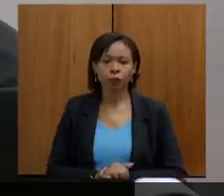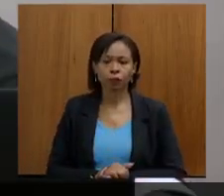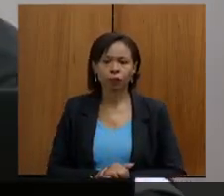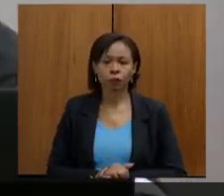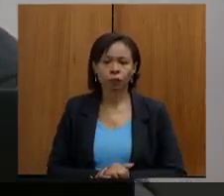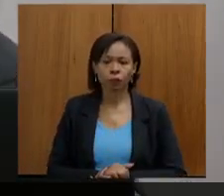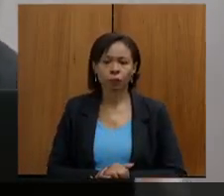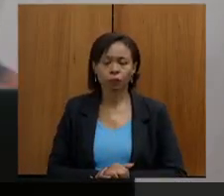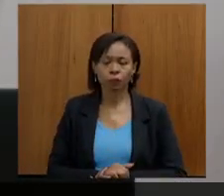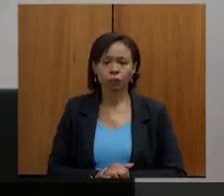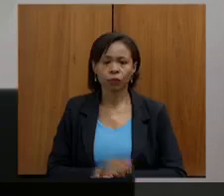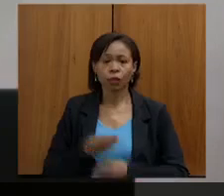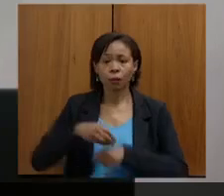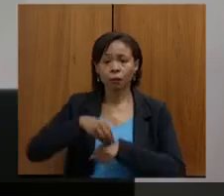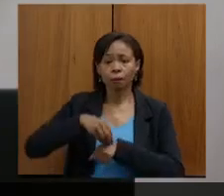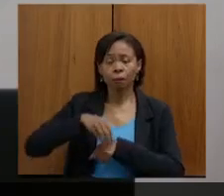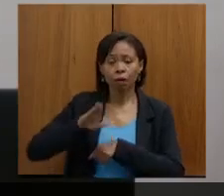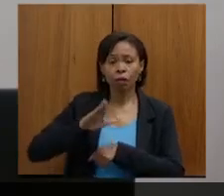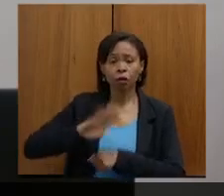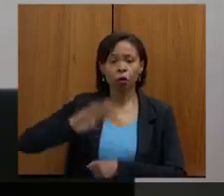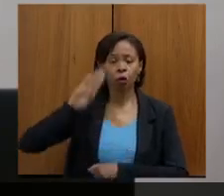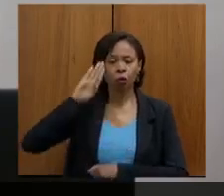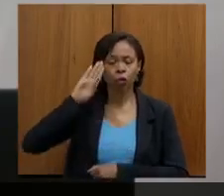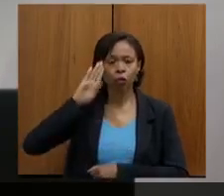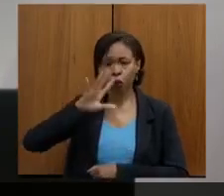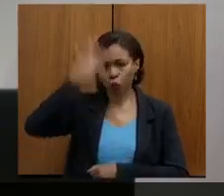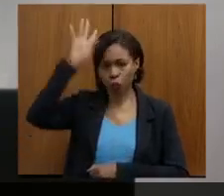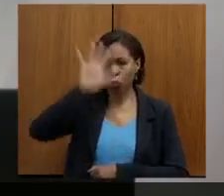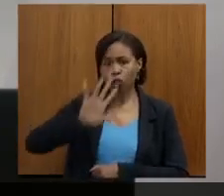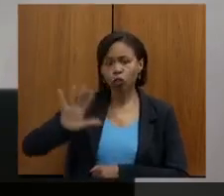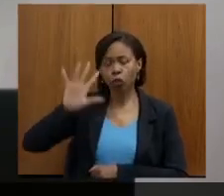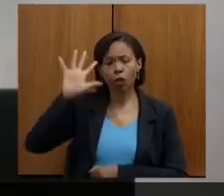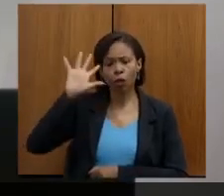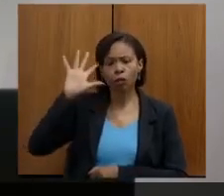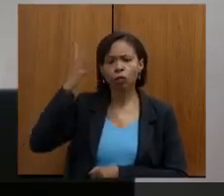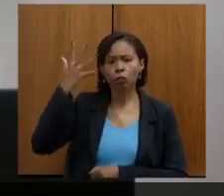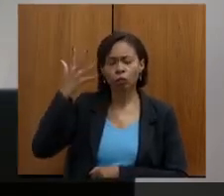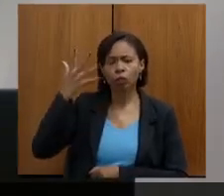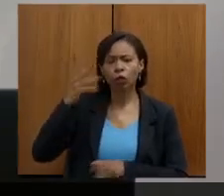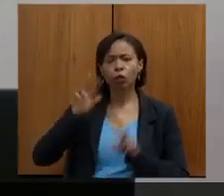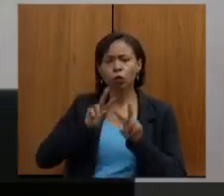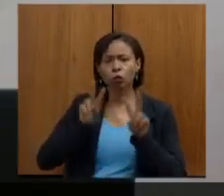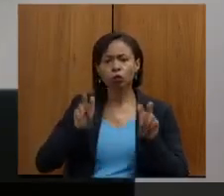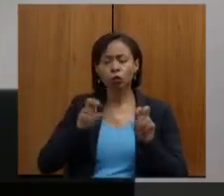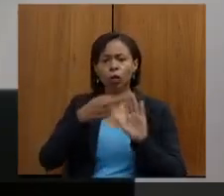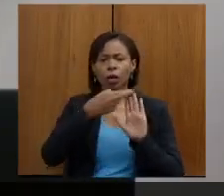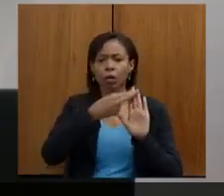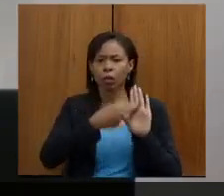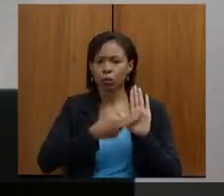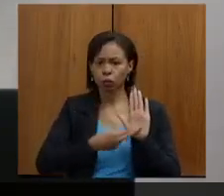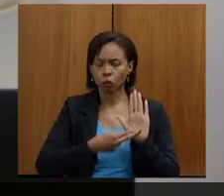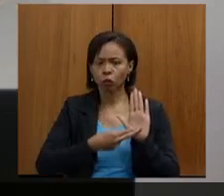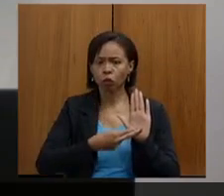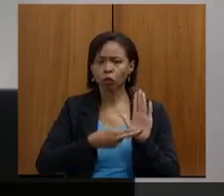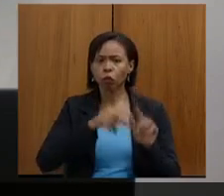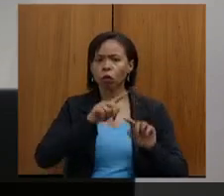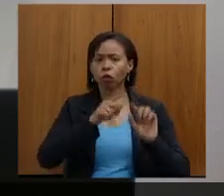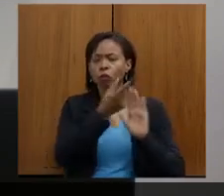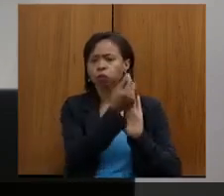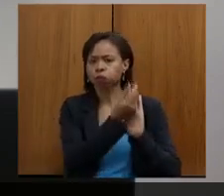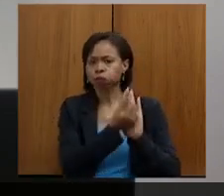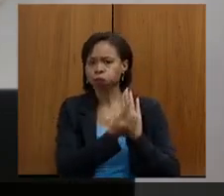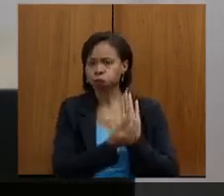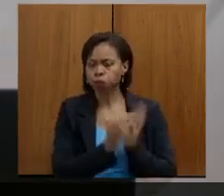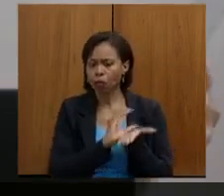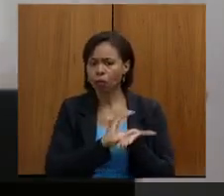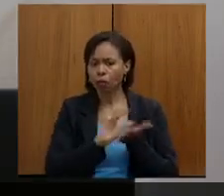Leite seja encaminhado ao comando geral do Corpo de Bombeiros Militar pedir providências consubstanciadas em relatório que contém o montante dos recursos financeiros de